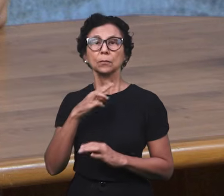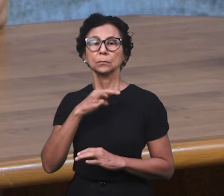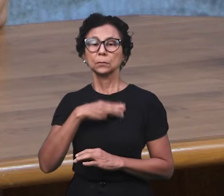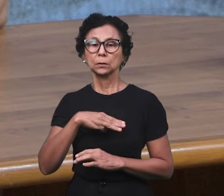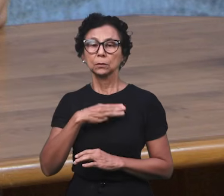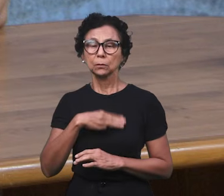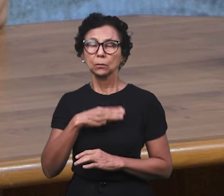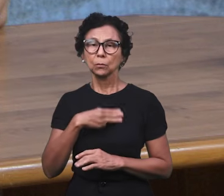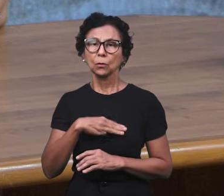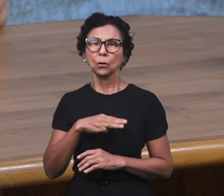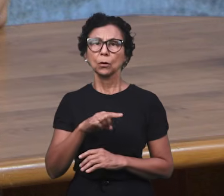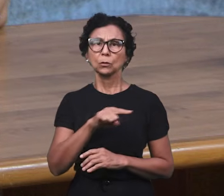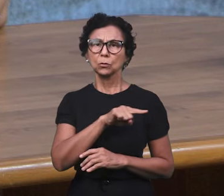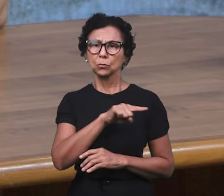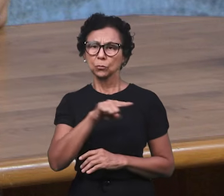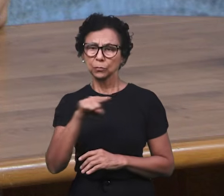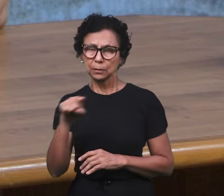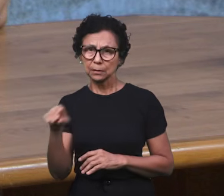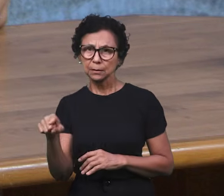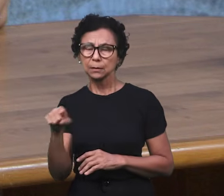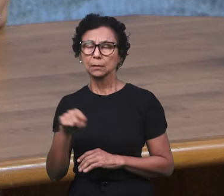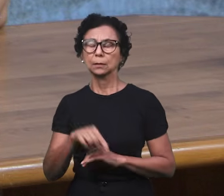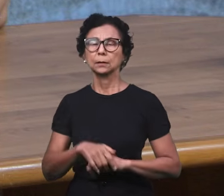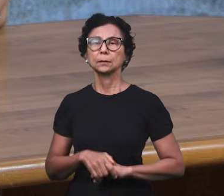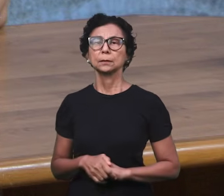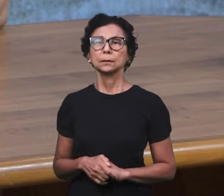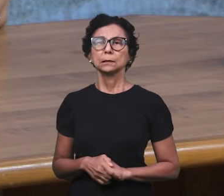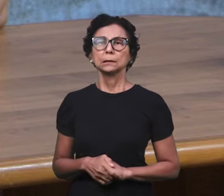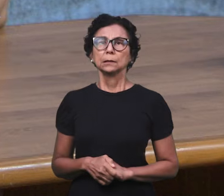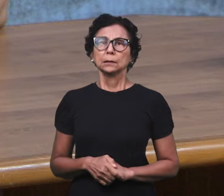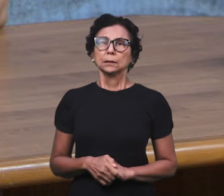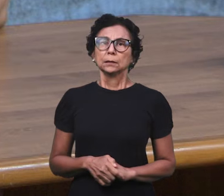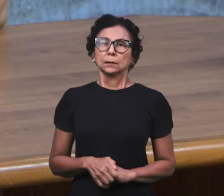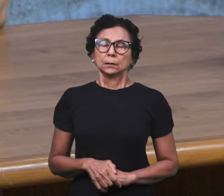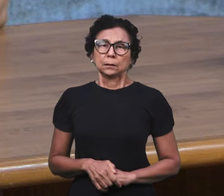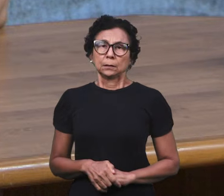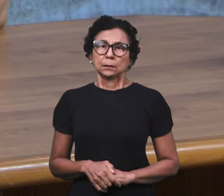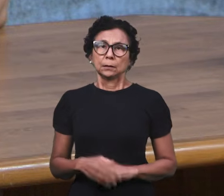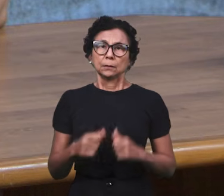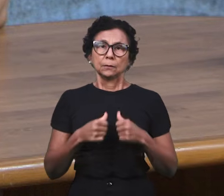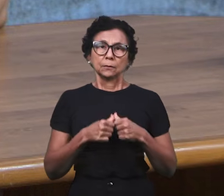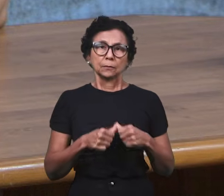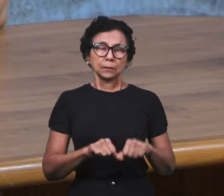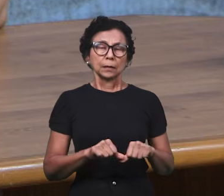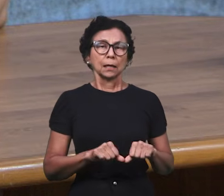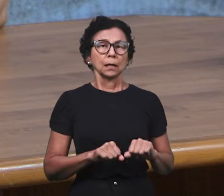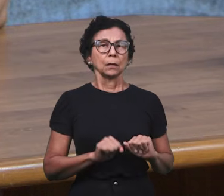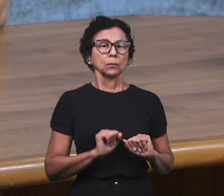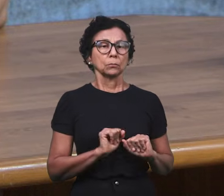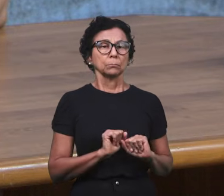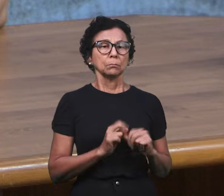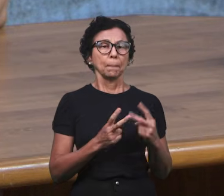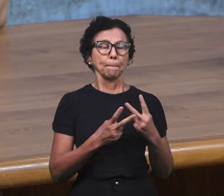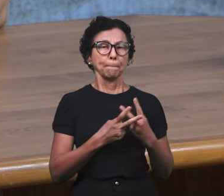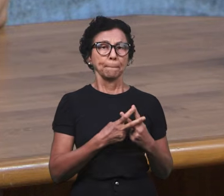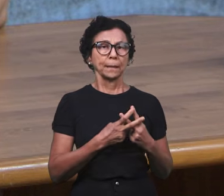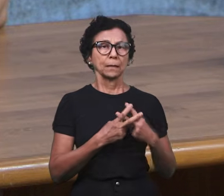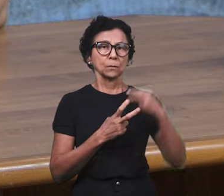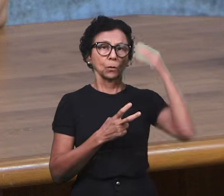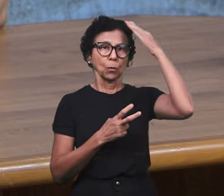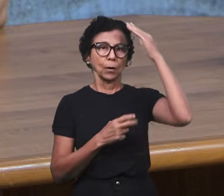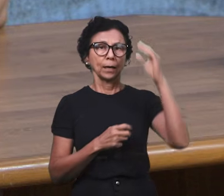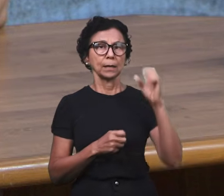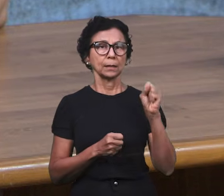vós que escaparam e ficaram da mão dos reis da Assíria. E não sejais